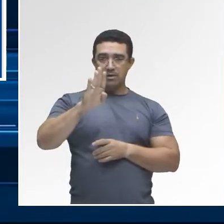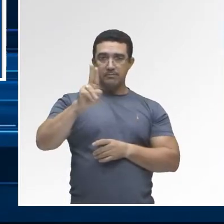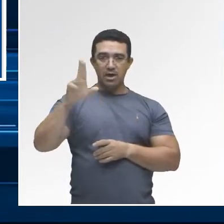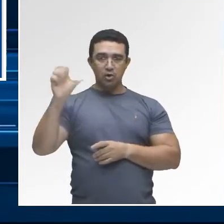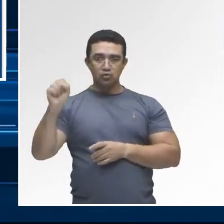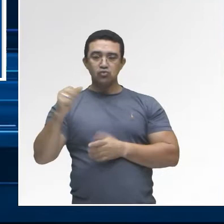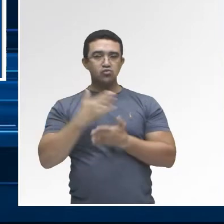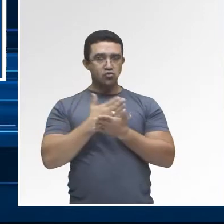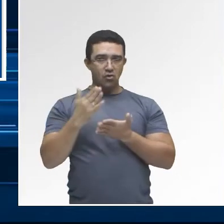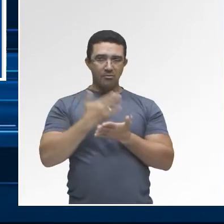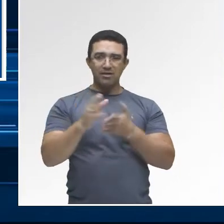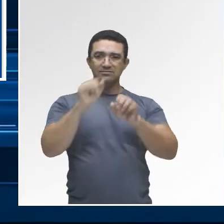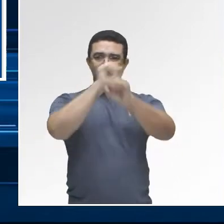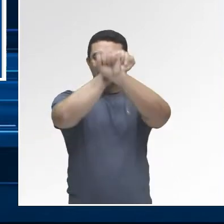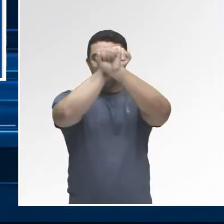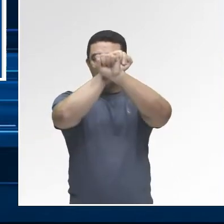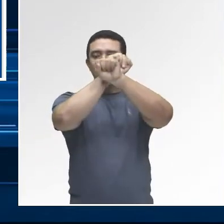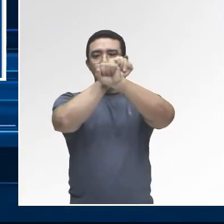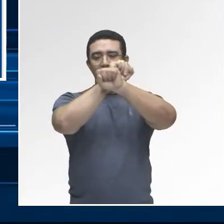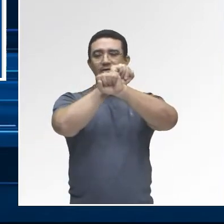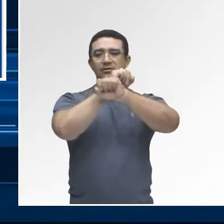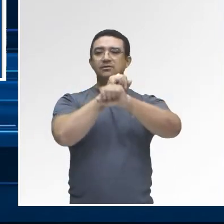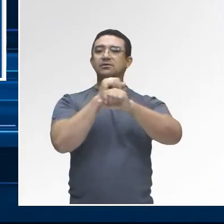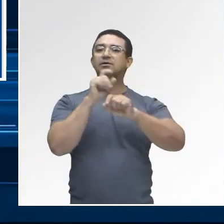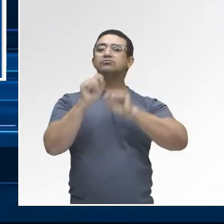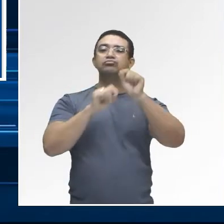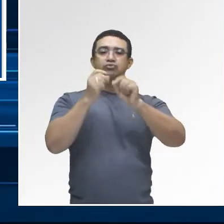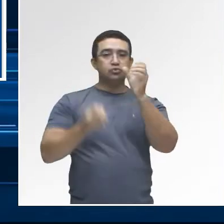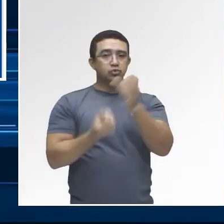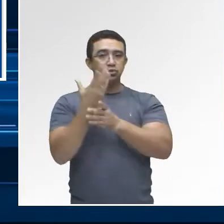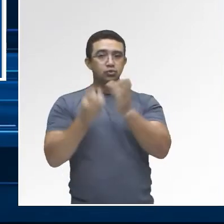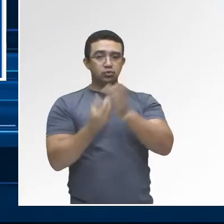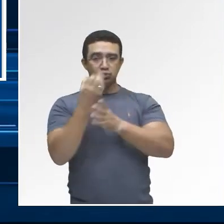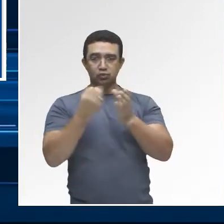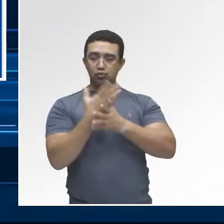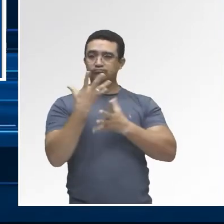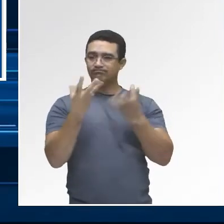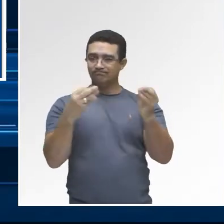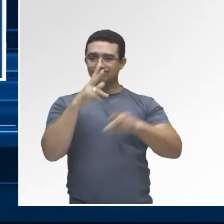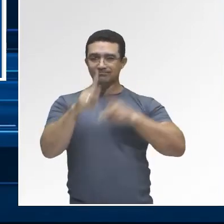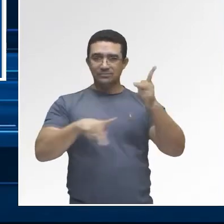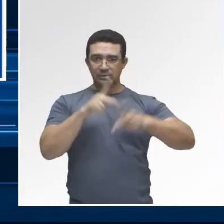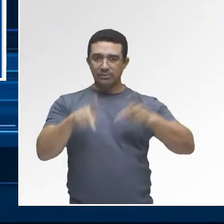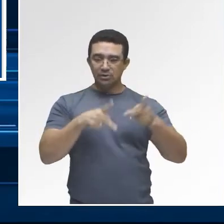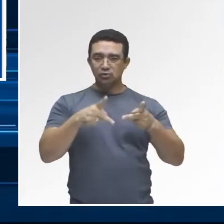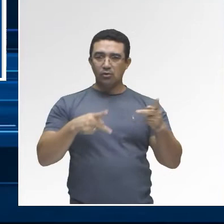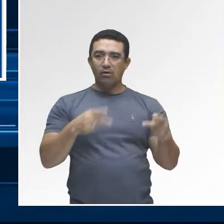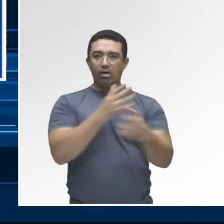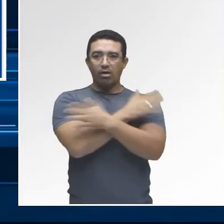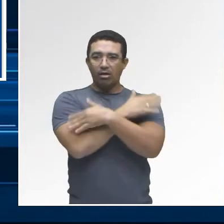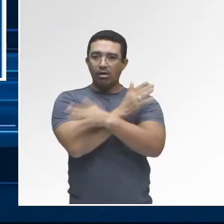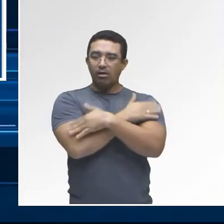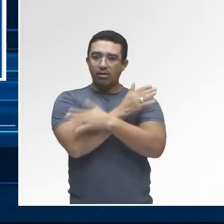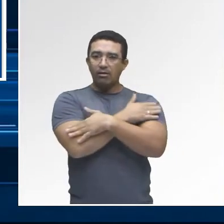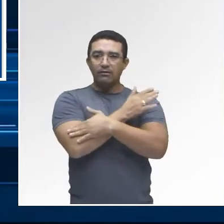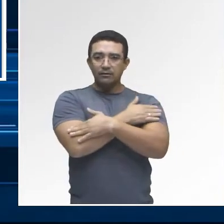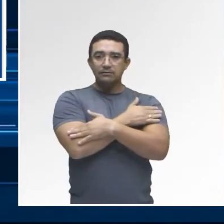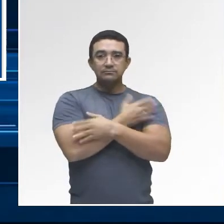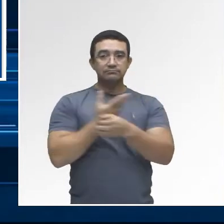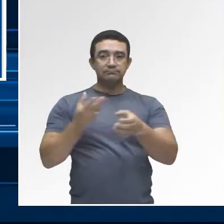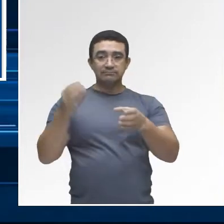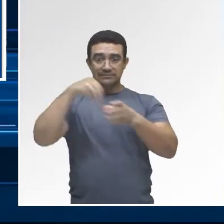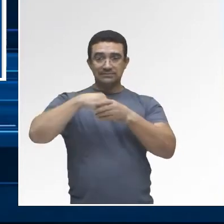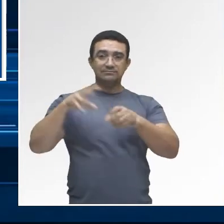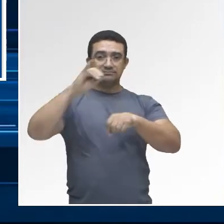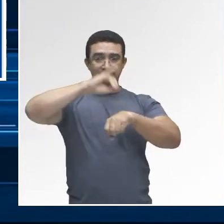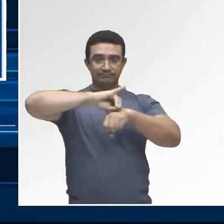o que fazer, eles seguem aí e vão formar uma grande massa de desempregados nas cidades.